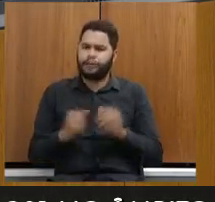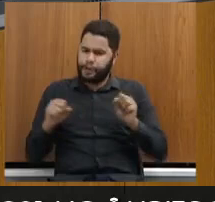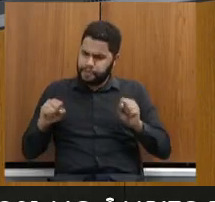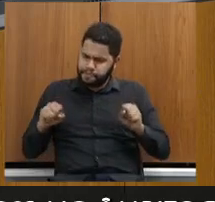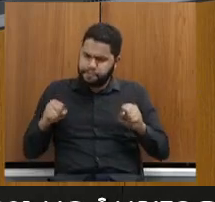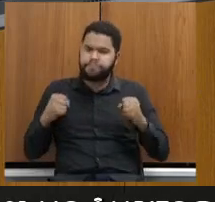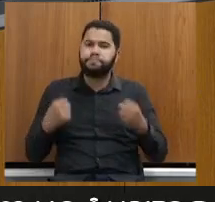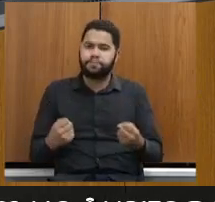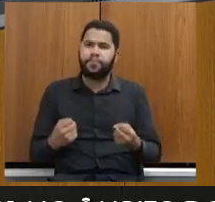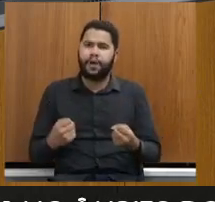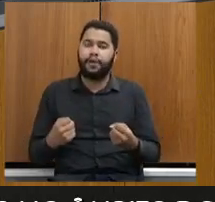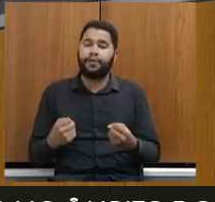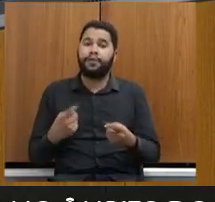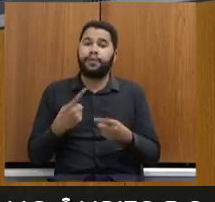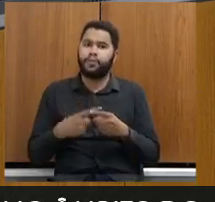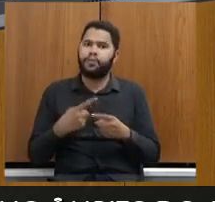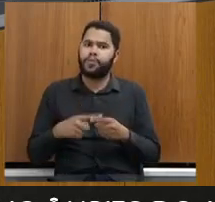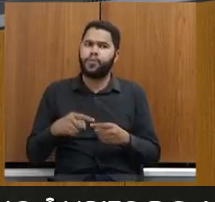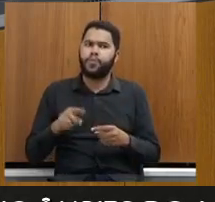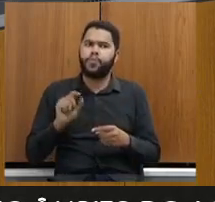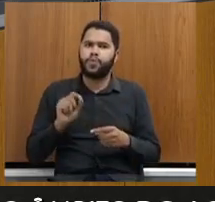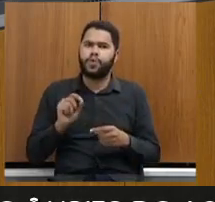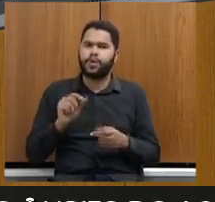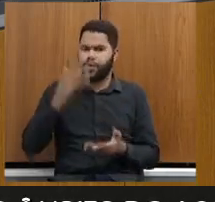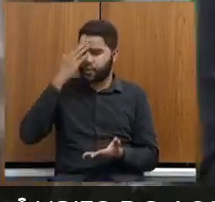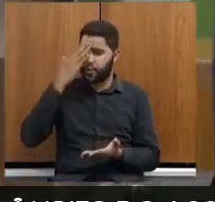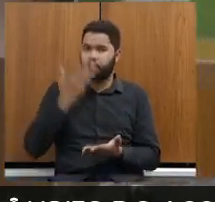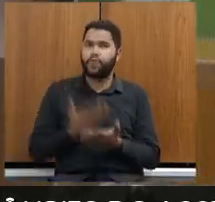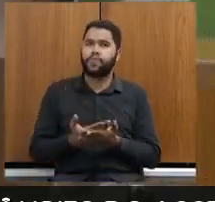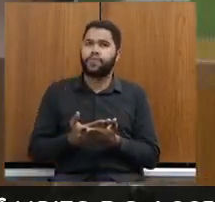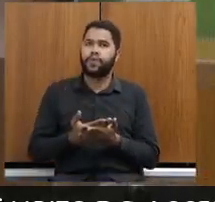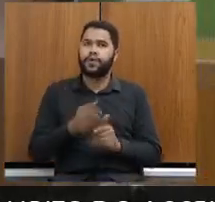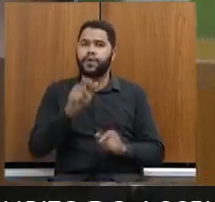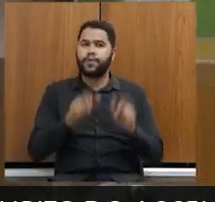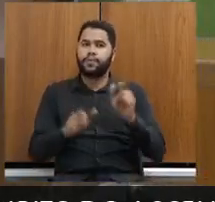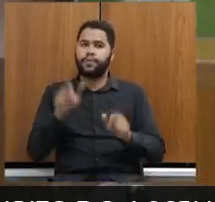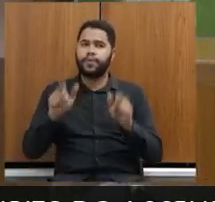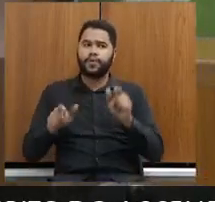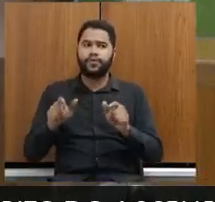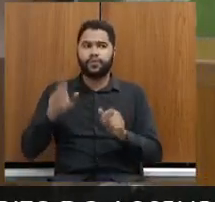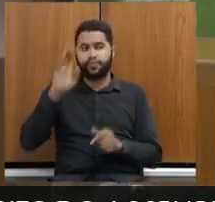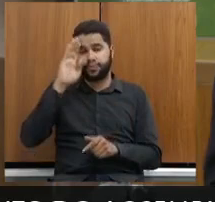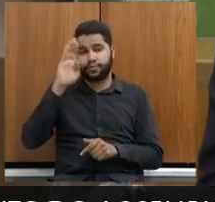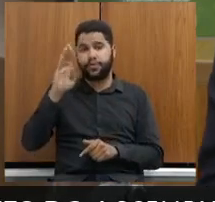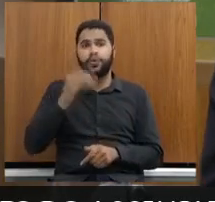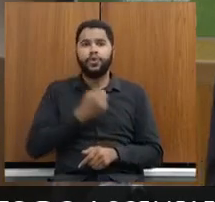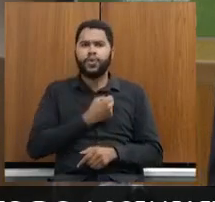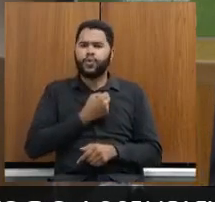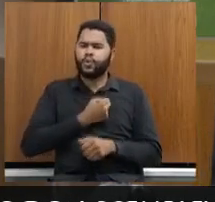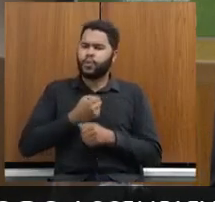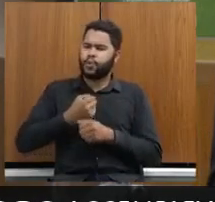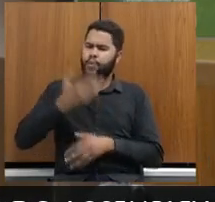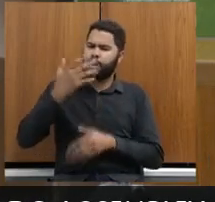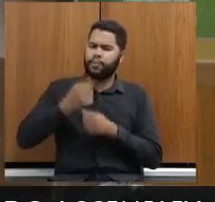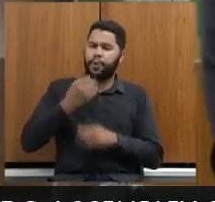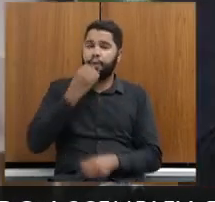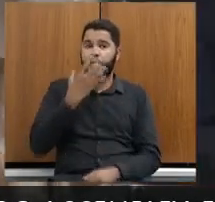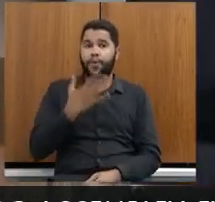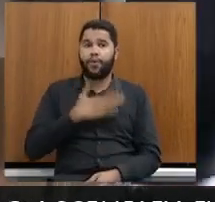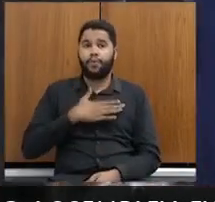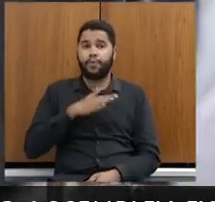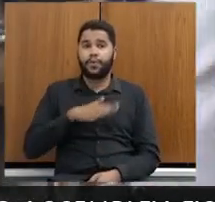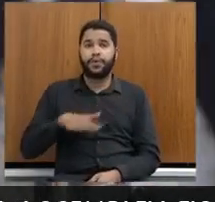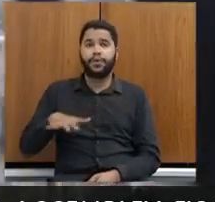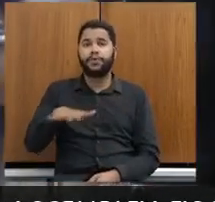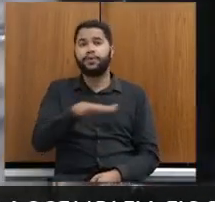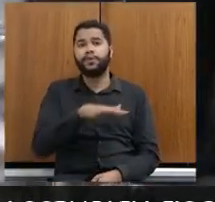garra é por essa garra é porque confia em quem comanda e os números são fantásticos a minha região